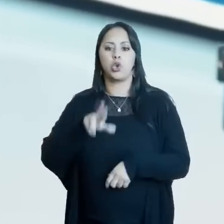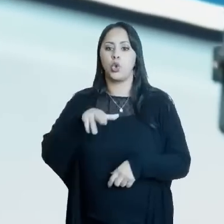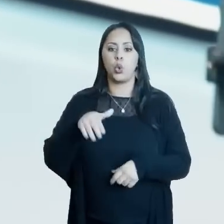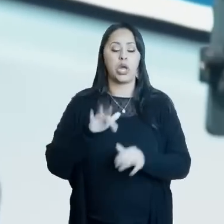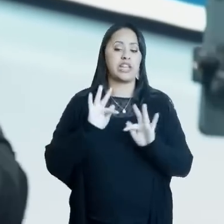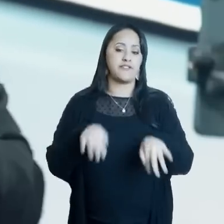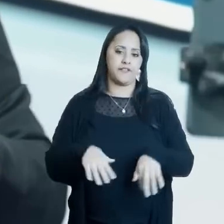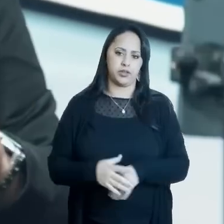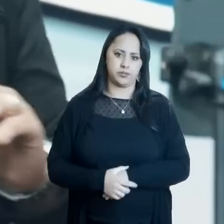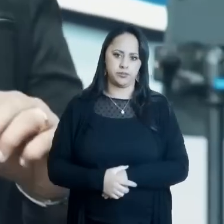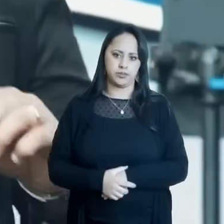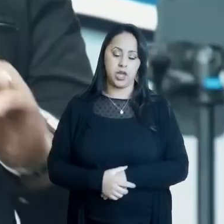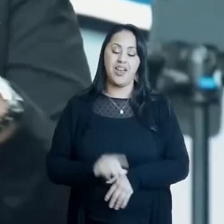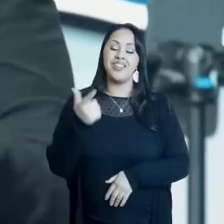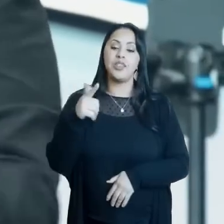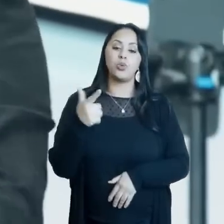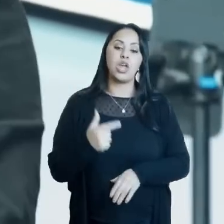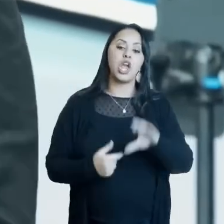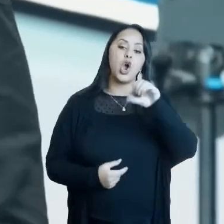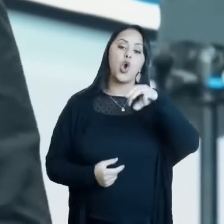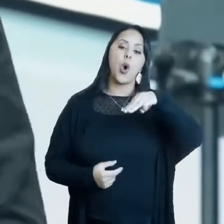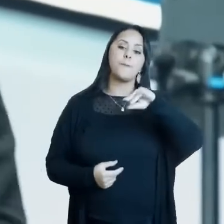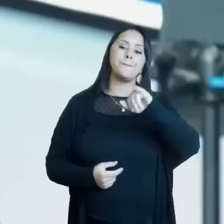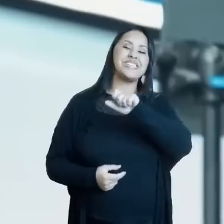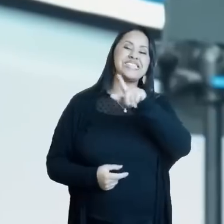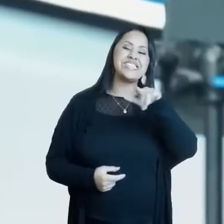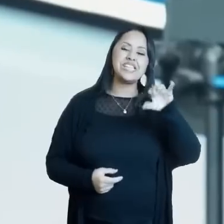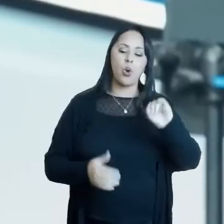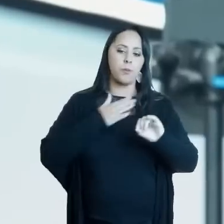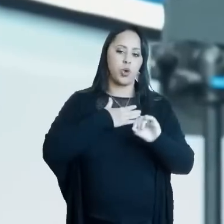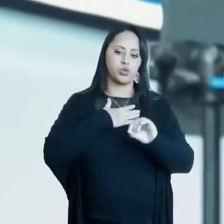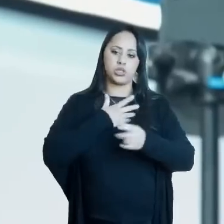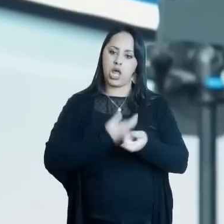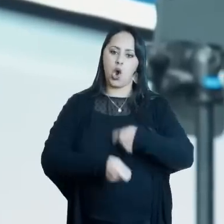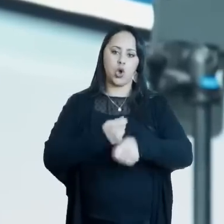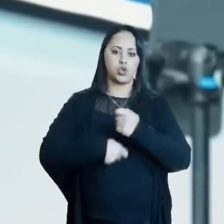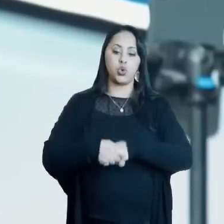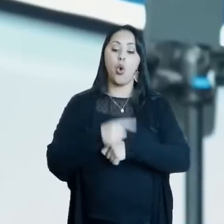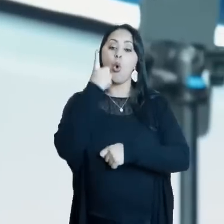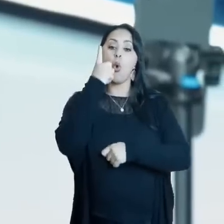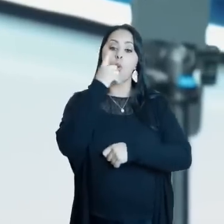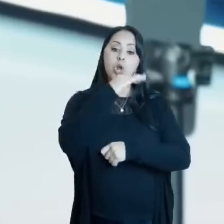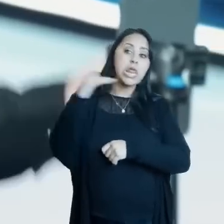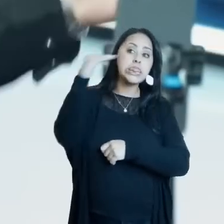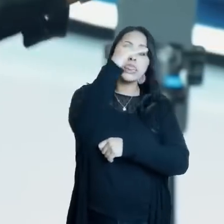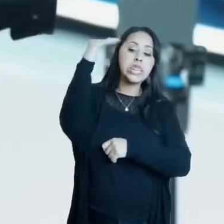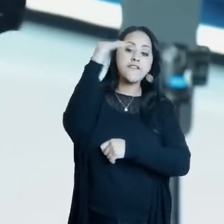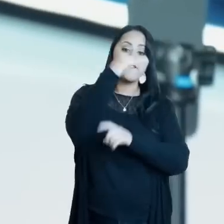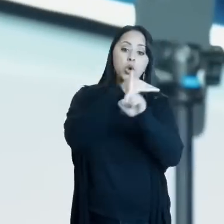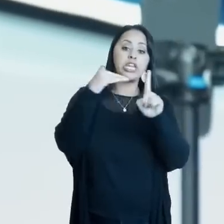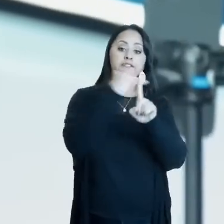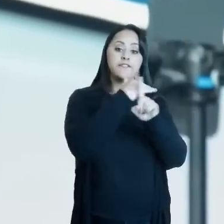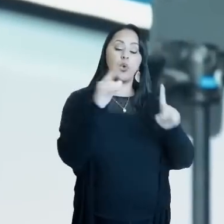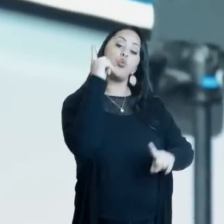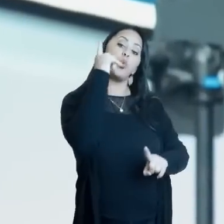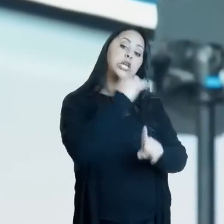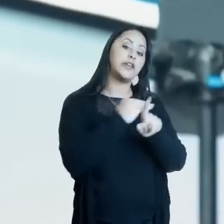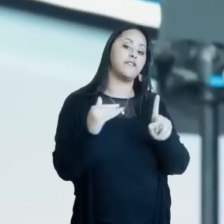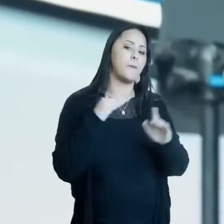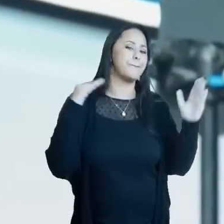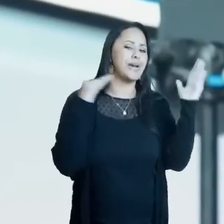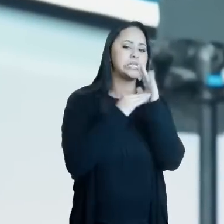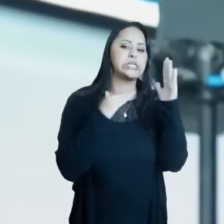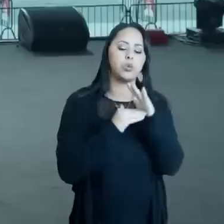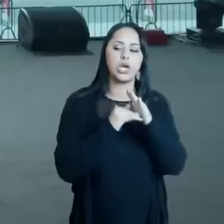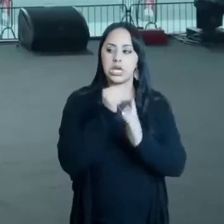Em nenhum dos meus negócios nós temos comissionamento, indicação de mais de um nível. O que que quer dizer? Se o Pedro traz alguma coisa,